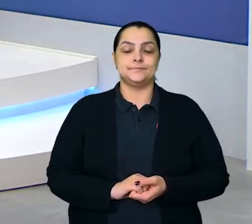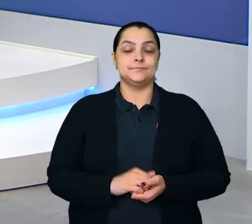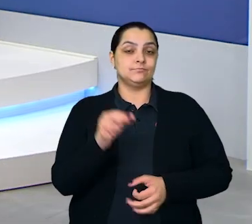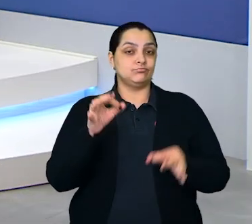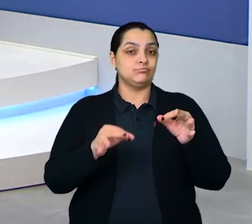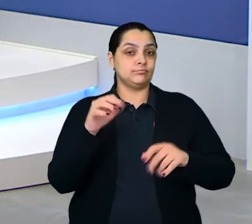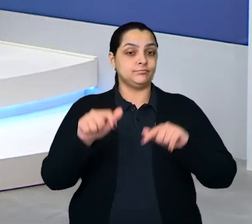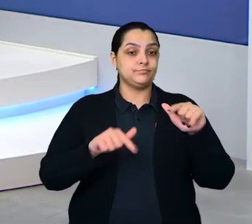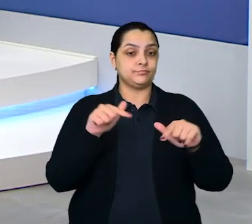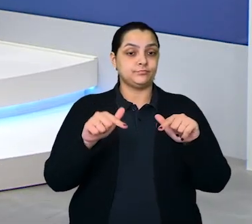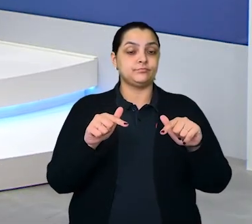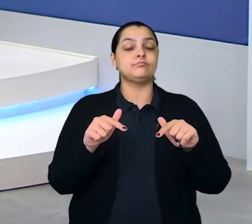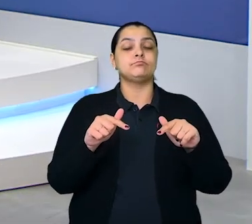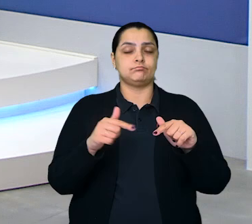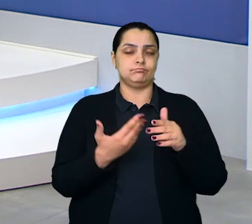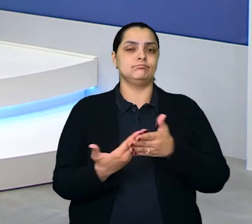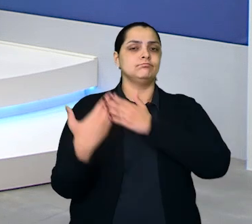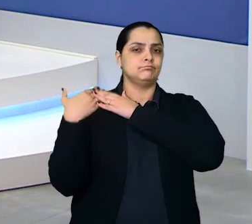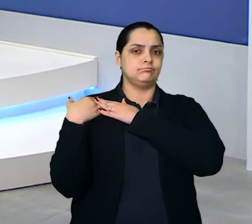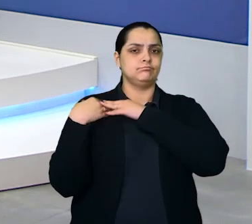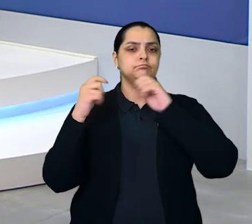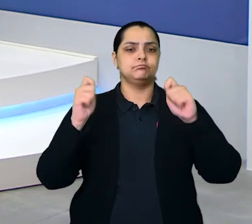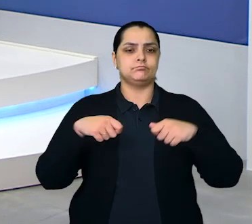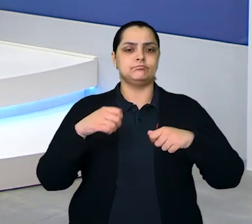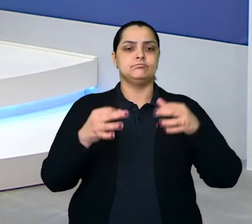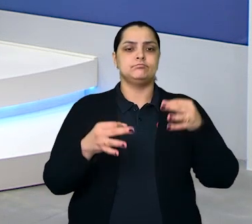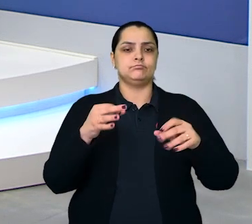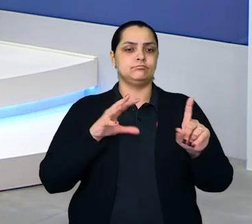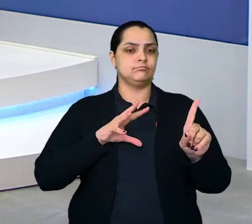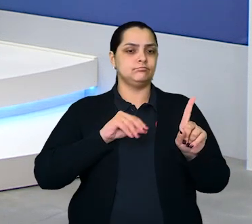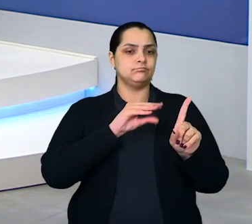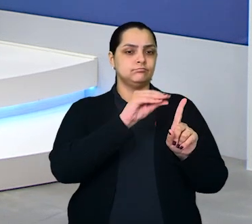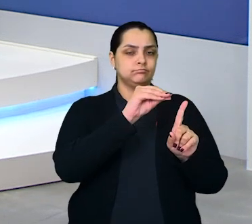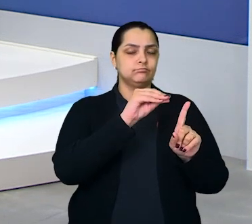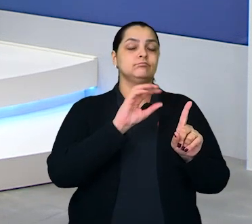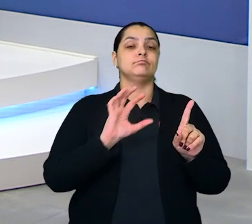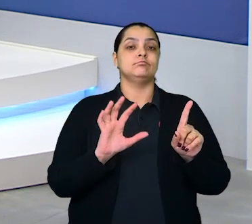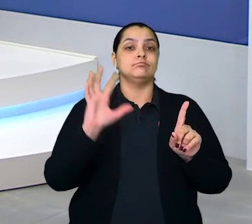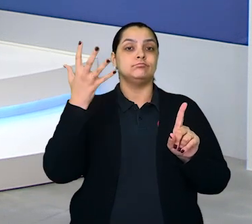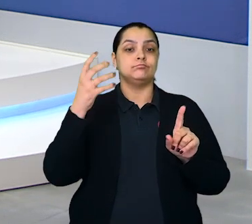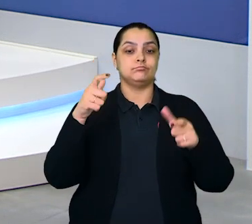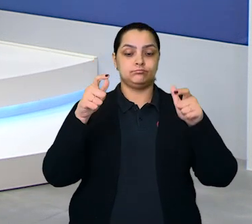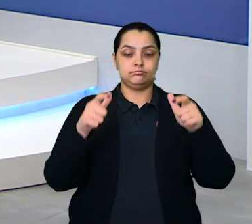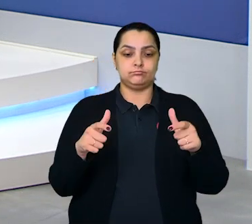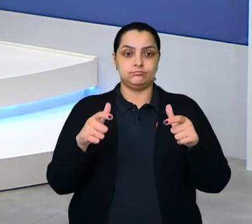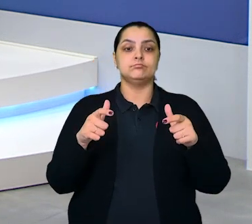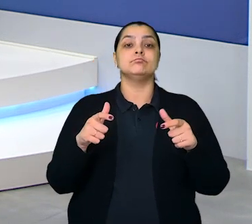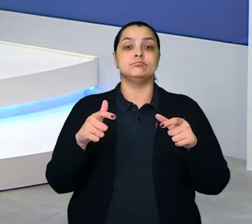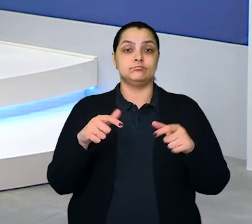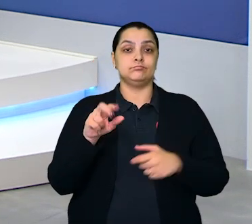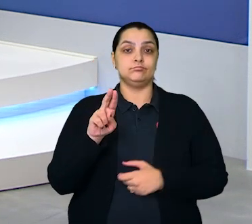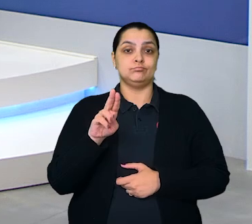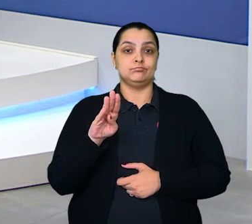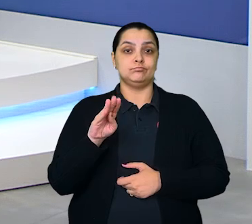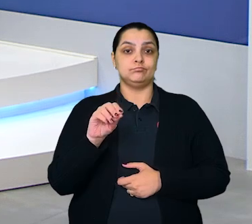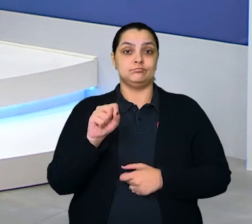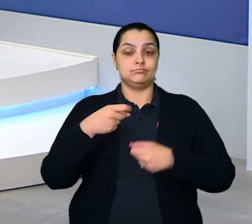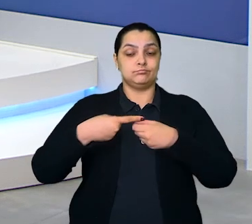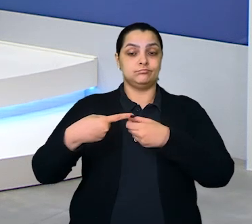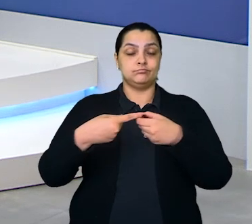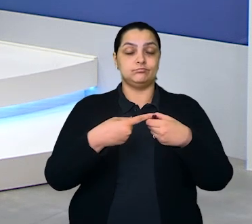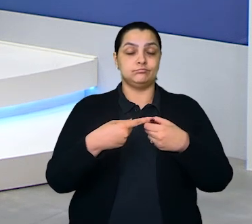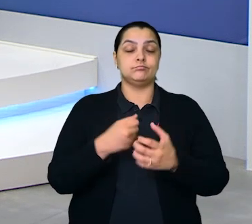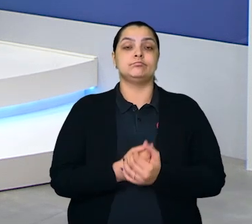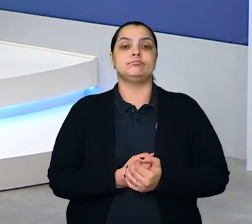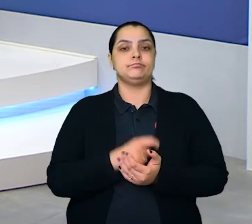A Justiça do Trabalho tem competência para julgar a ação de assédio sexual ocorrido em uma unidade de saúde municipal. Pois é, Luana, a